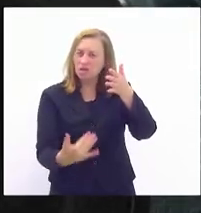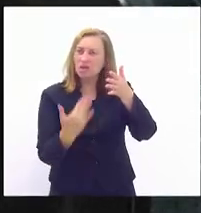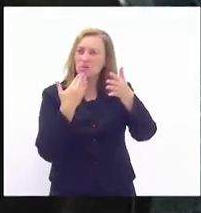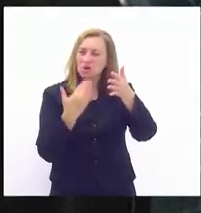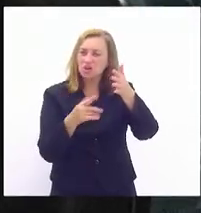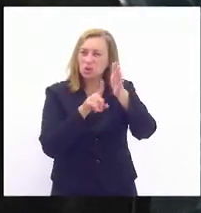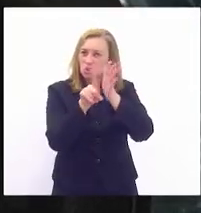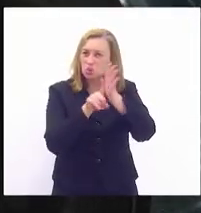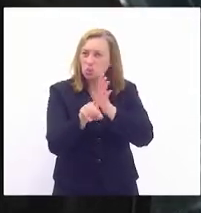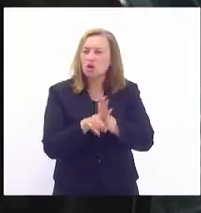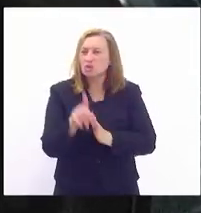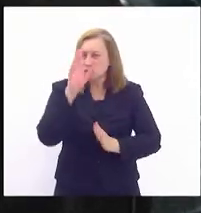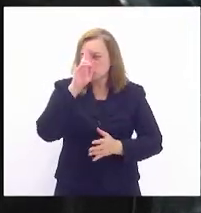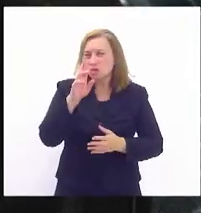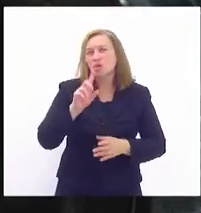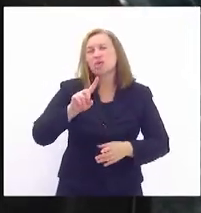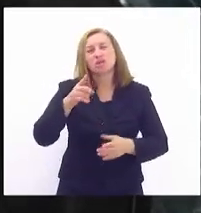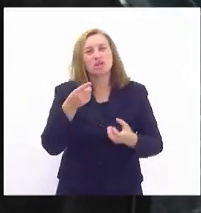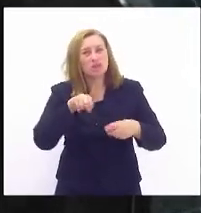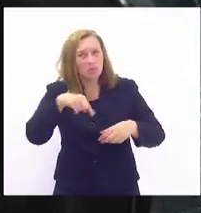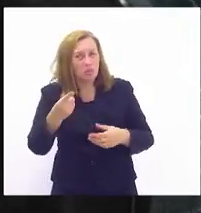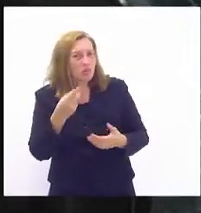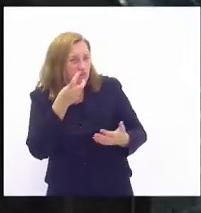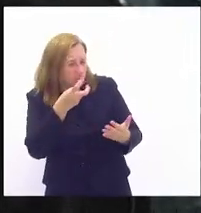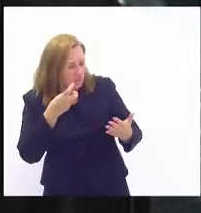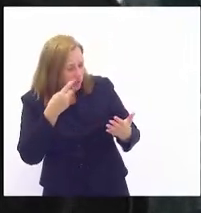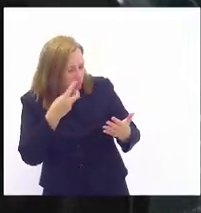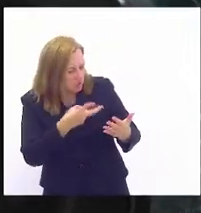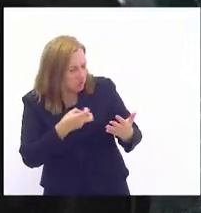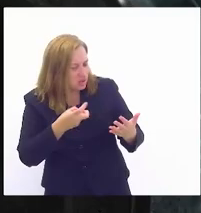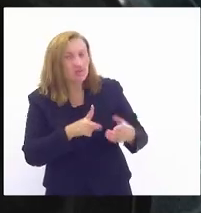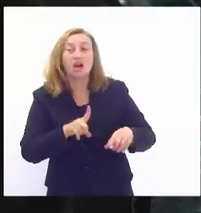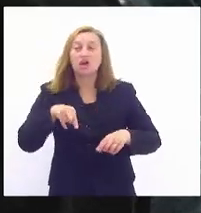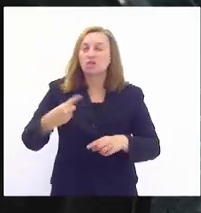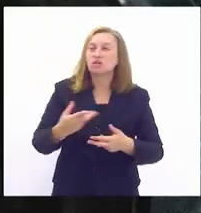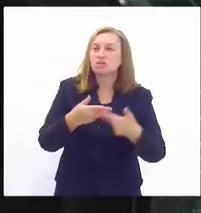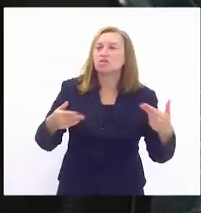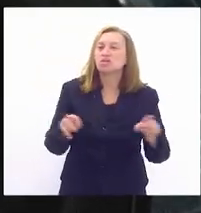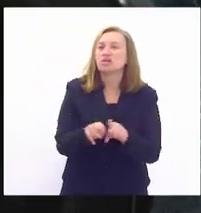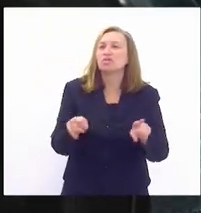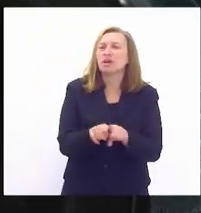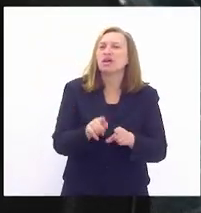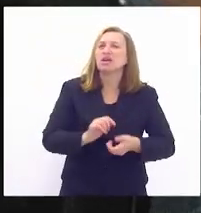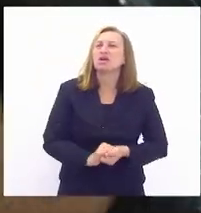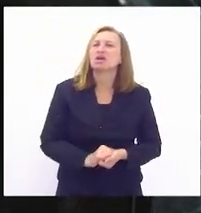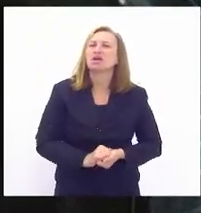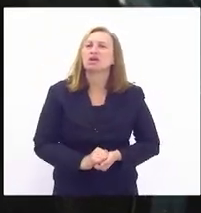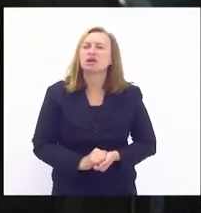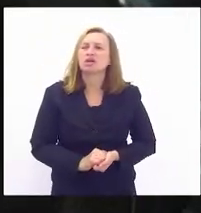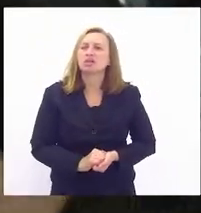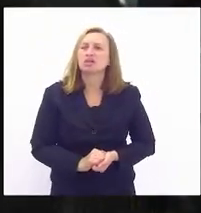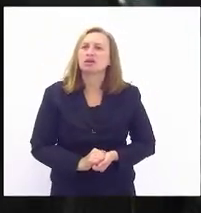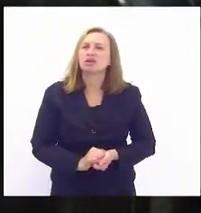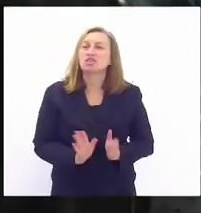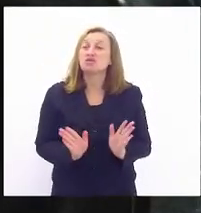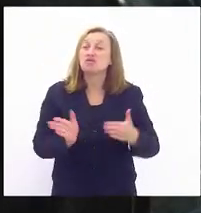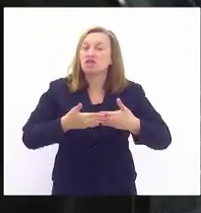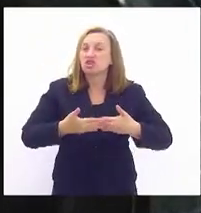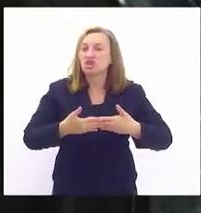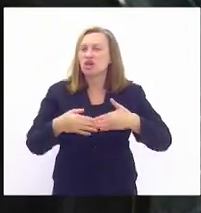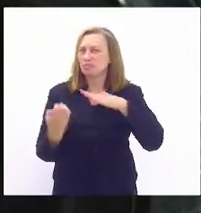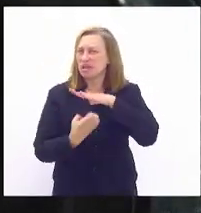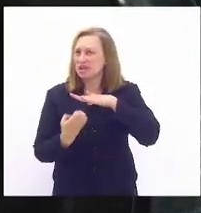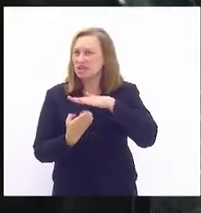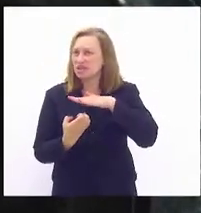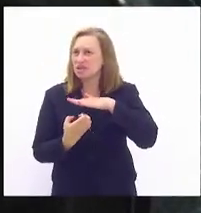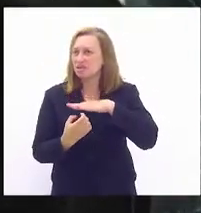Caso o senhor queira depois dar uma olhada. Tem outras coisas. Tem a questão também de fechar a empresa. Não, fechar a